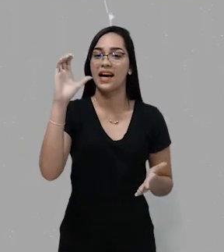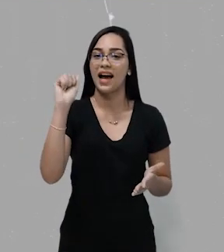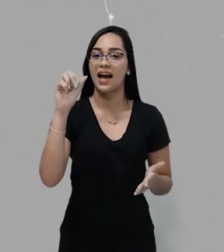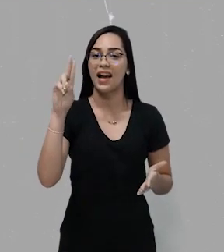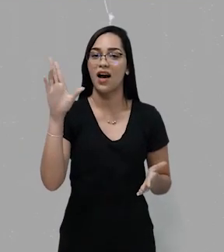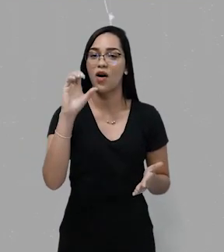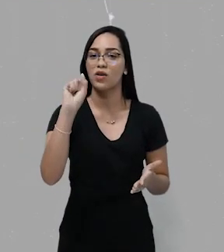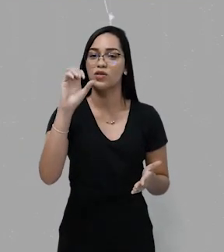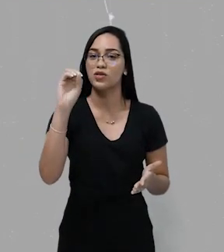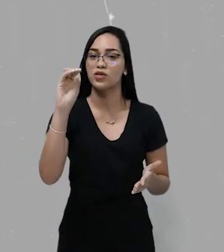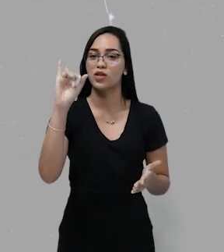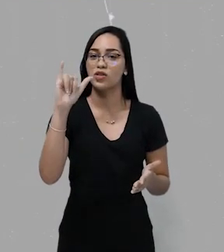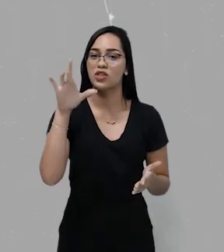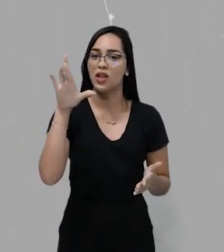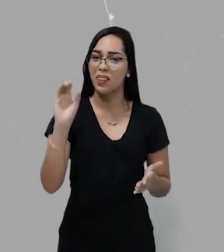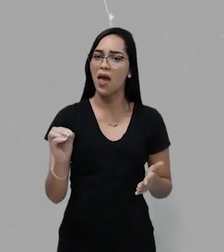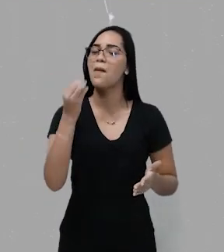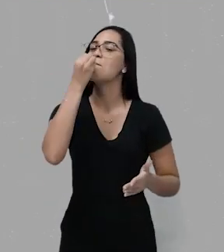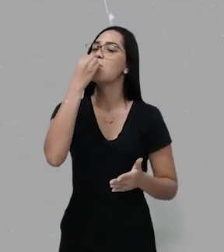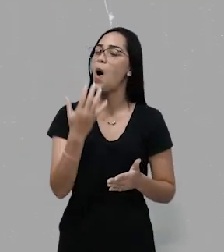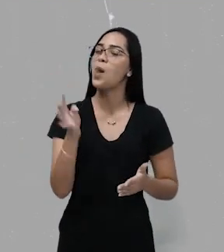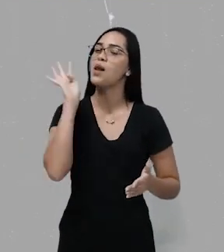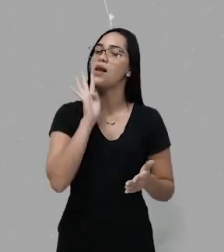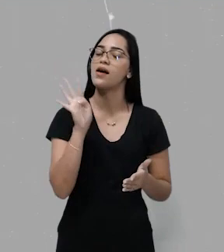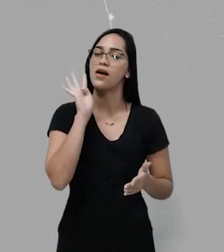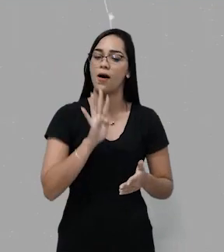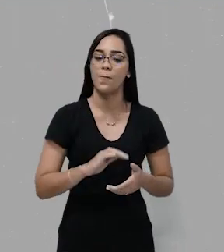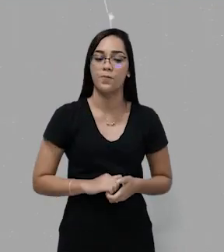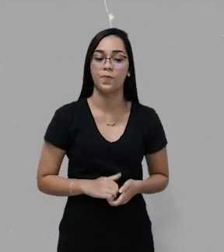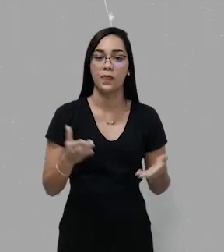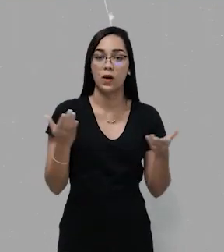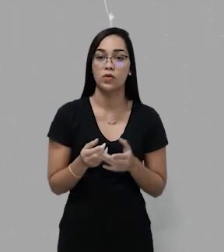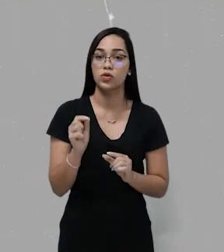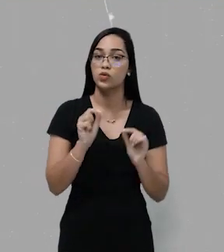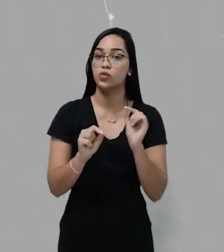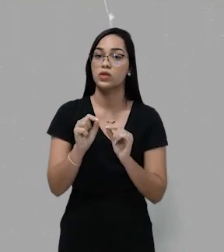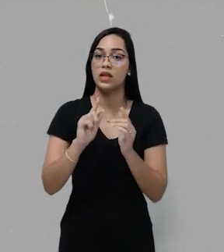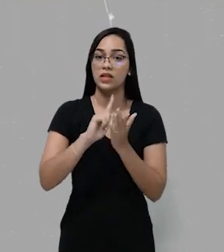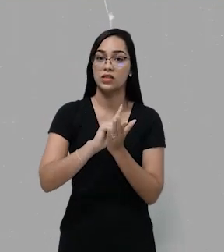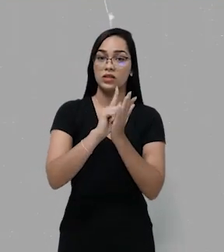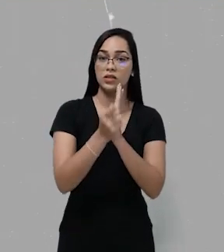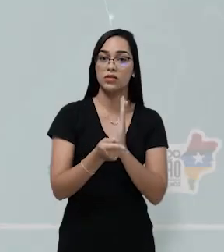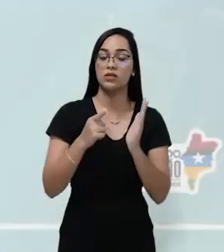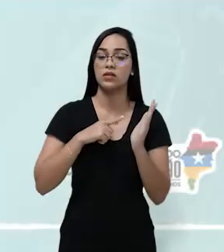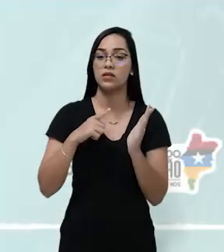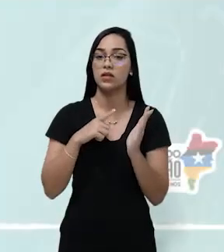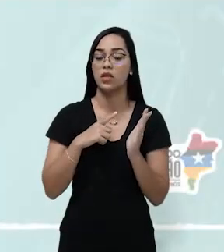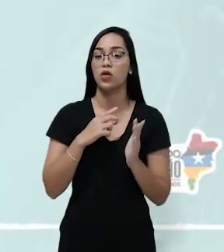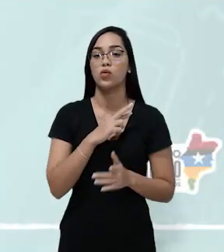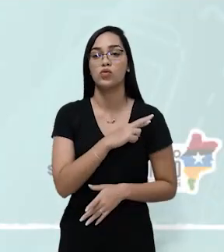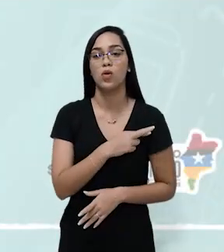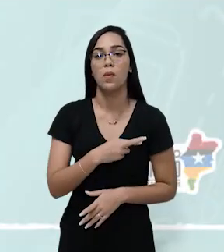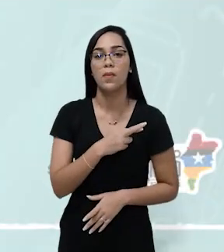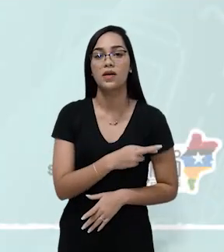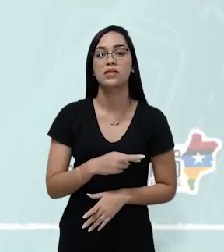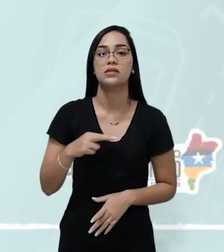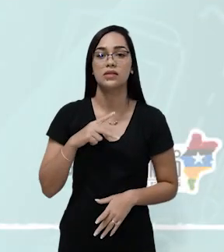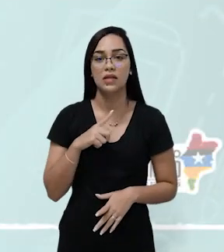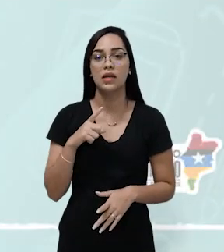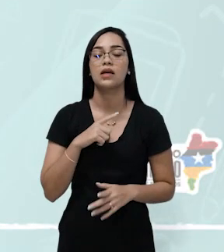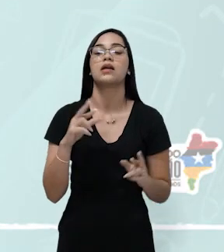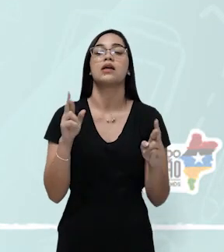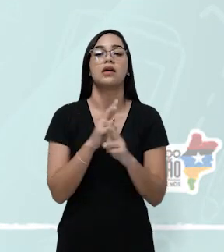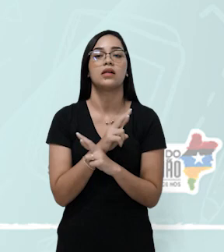Cacau Sotero, olha só aqui com vocês. Hoje nós vamos falar do gênero do discurso, os romances, tá? Eles fazem parte